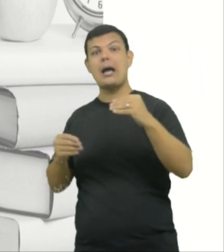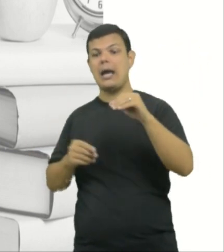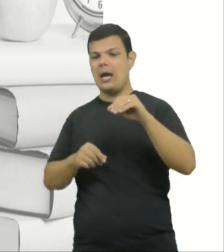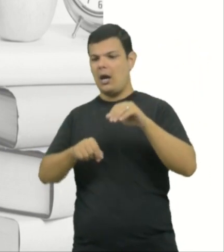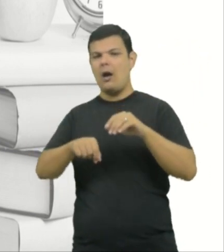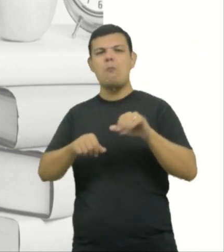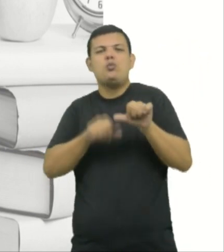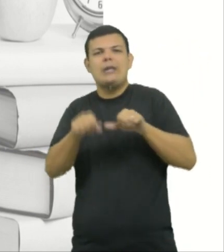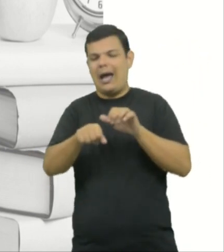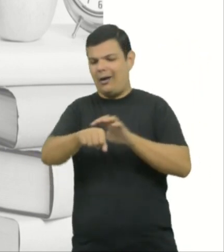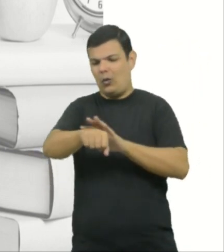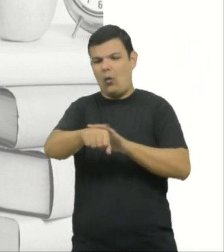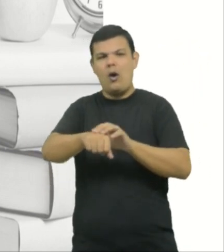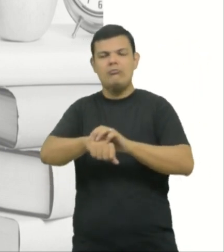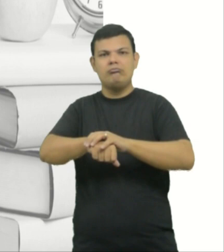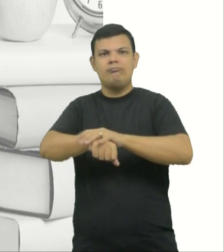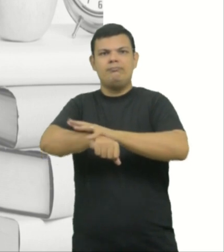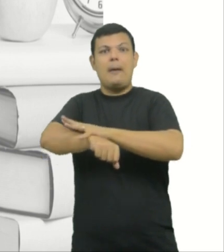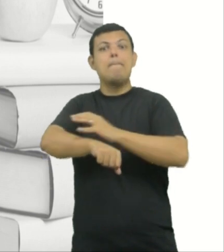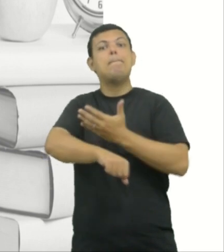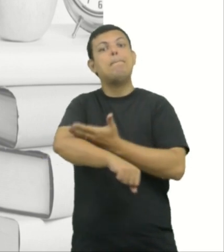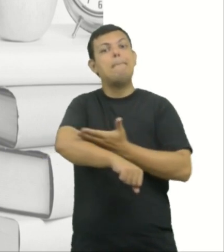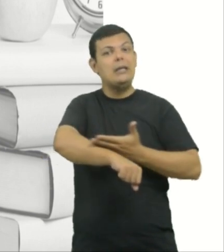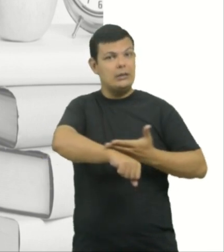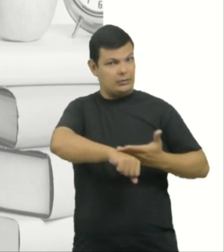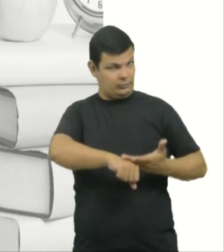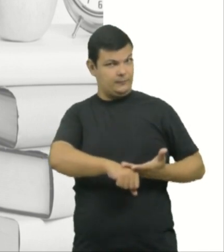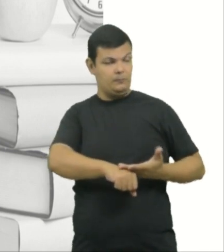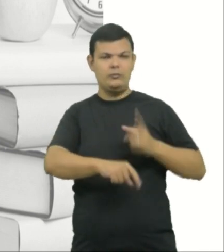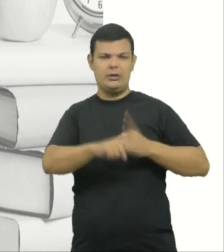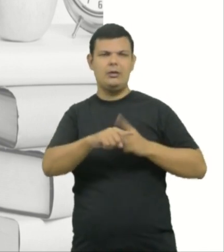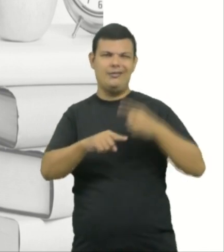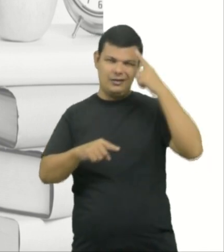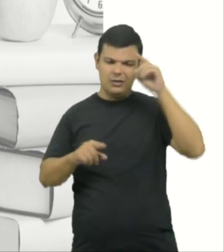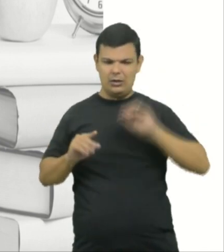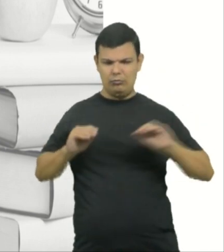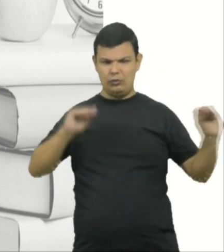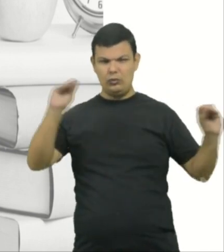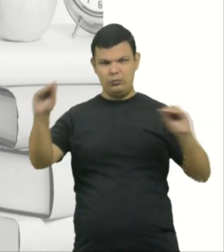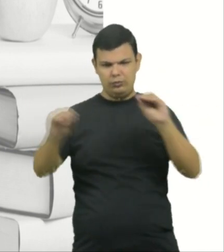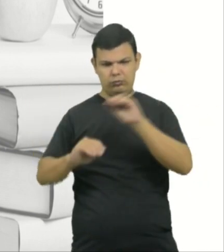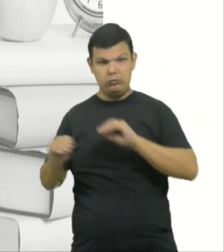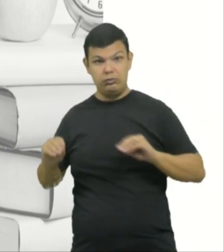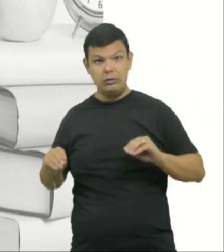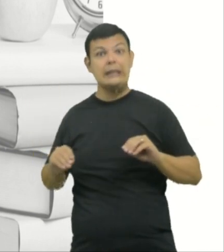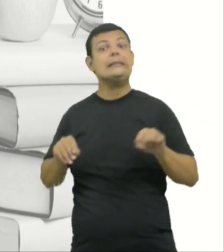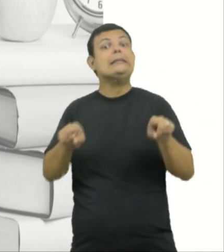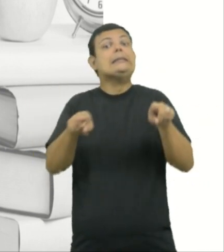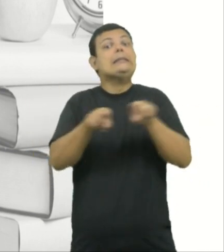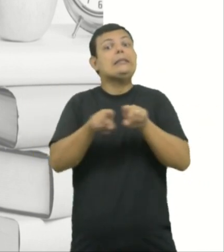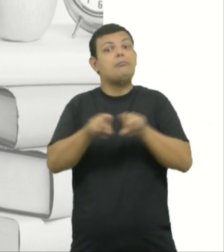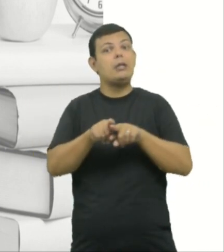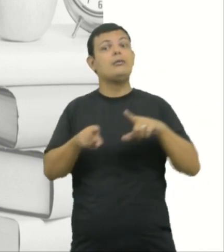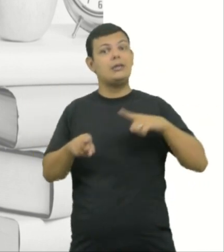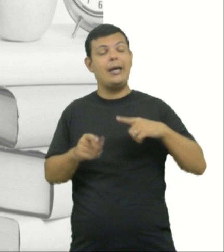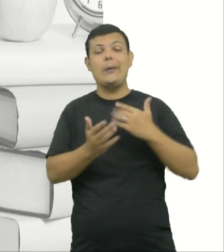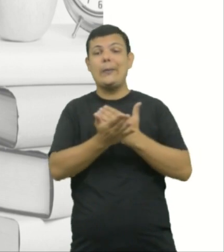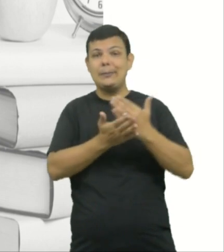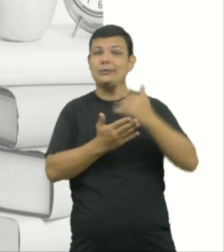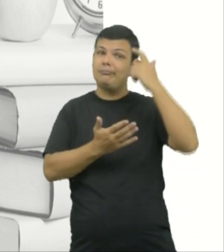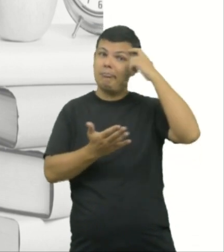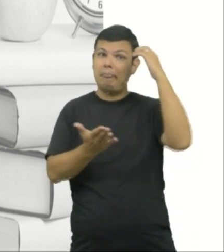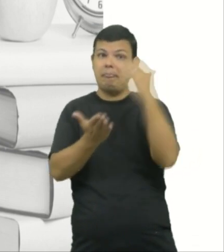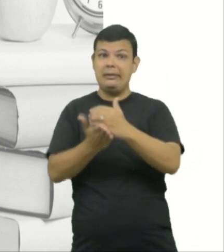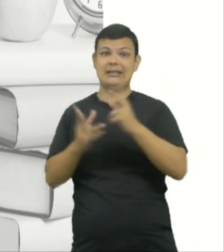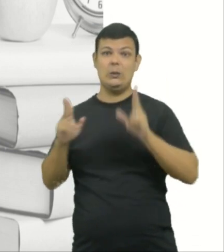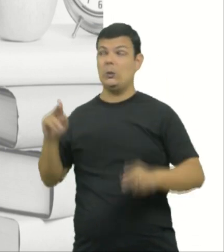população. Porque, ao mesmo tempo que nós tínhamos a migração no Brasil, nós tínhamos também o nascimento dessa teoria da seleção natural, em